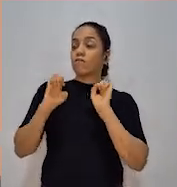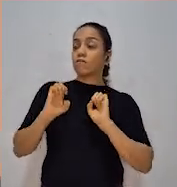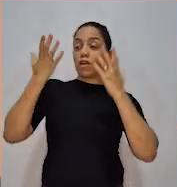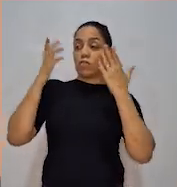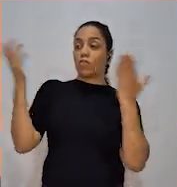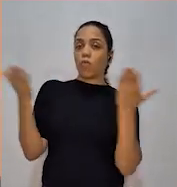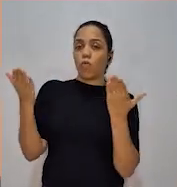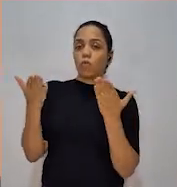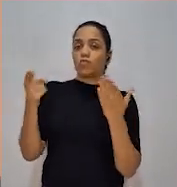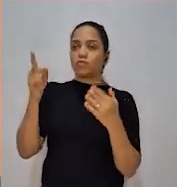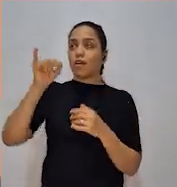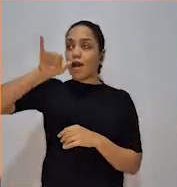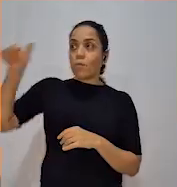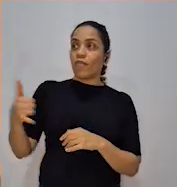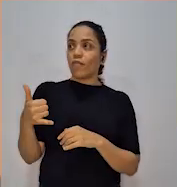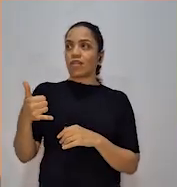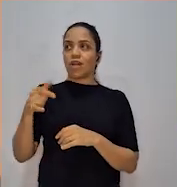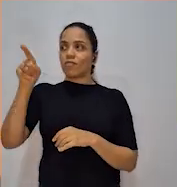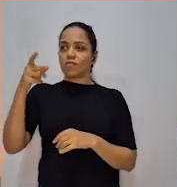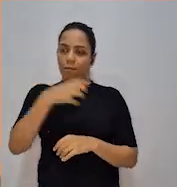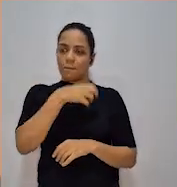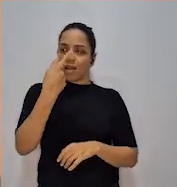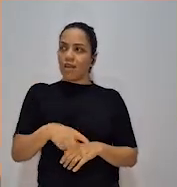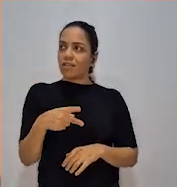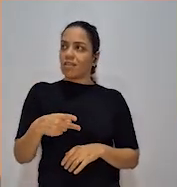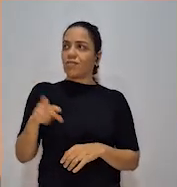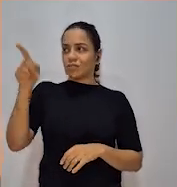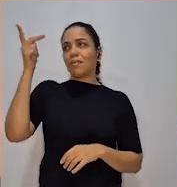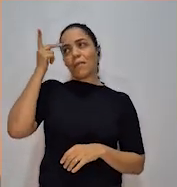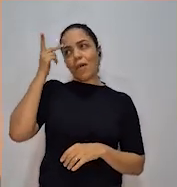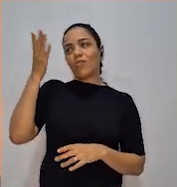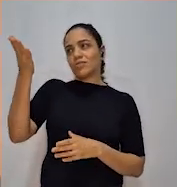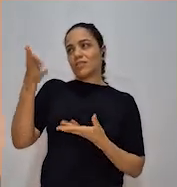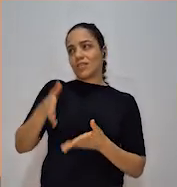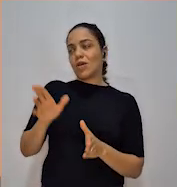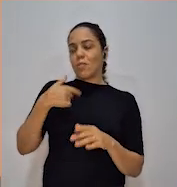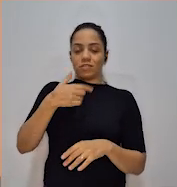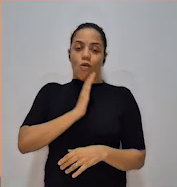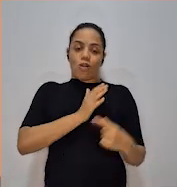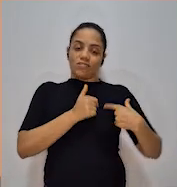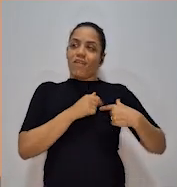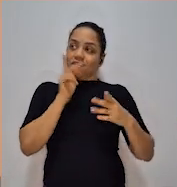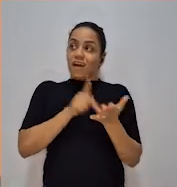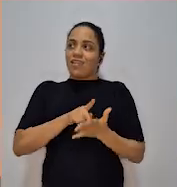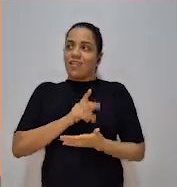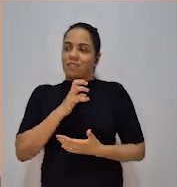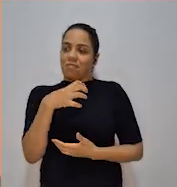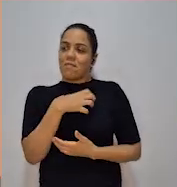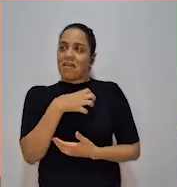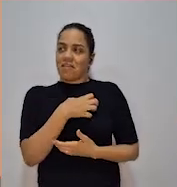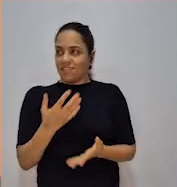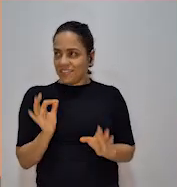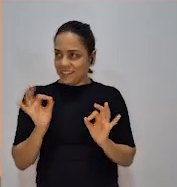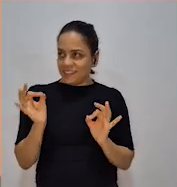sua presença aqui na Bahia, né? Você que é como eu, uma paulista de coração baiano aí, né? Que esse estado